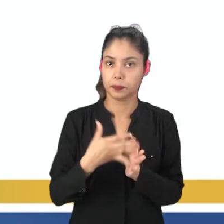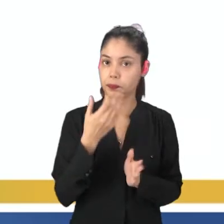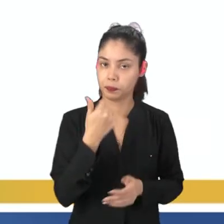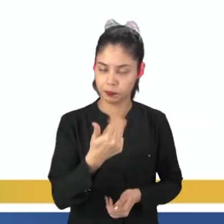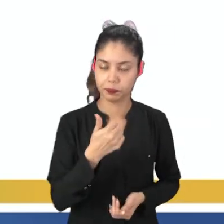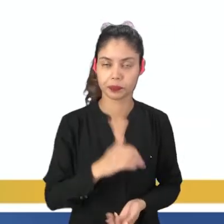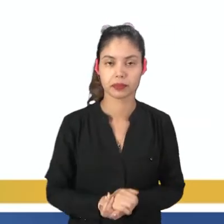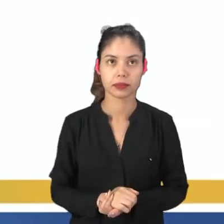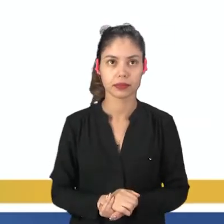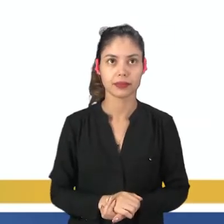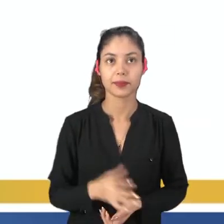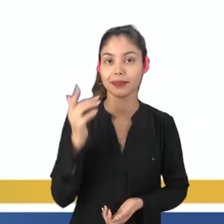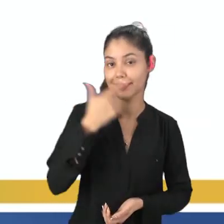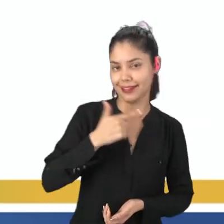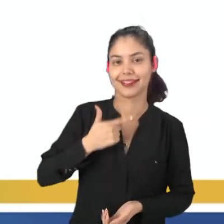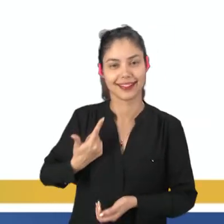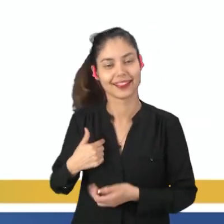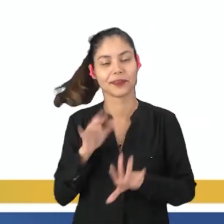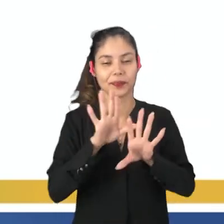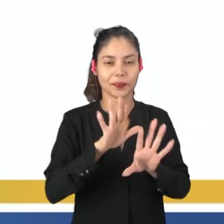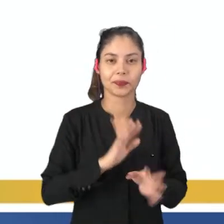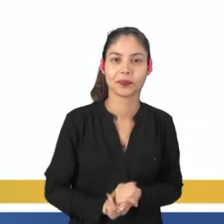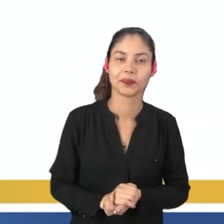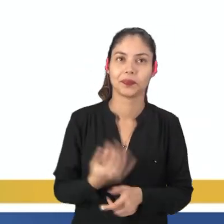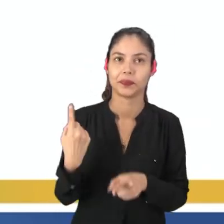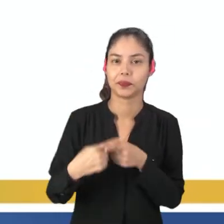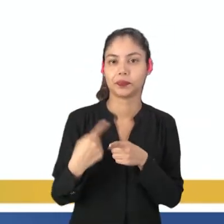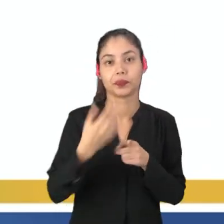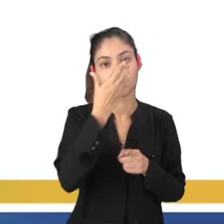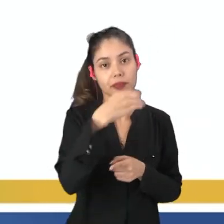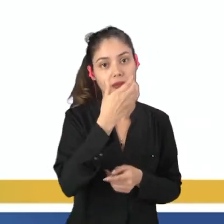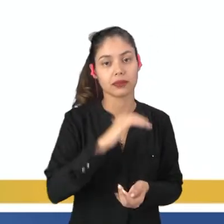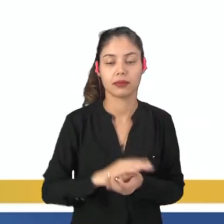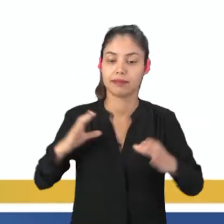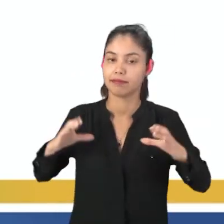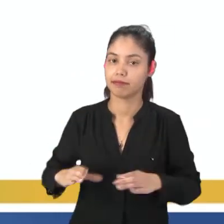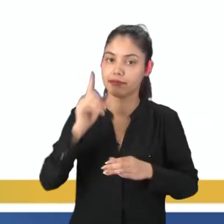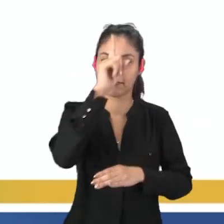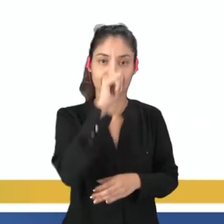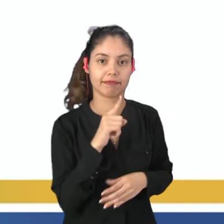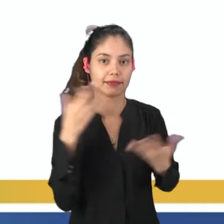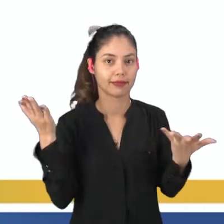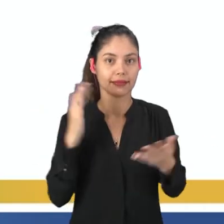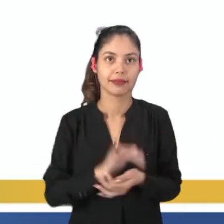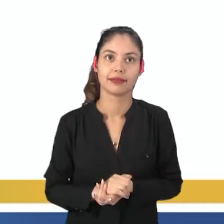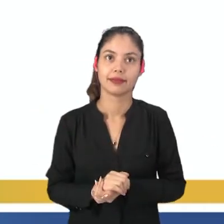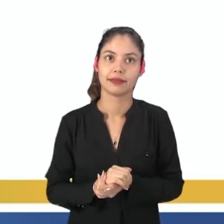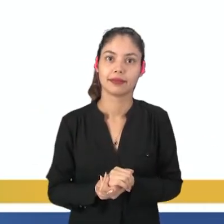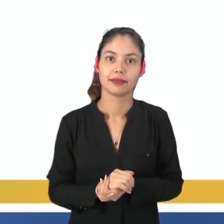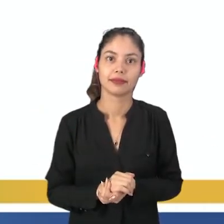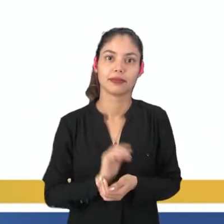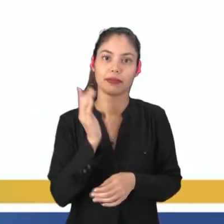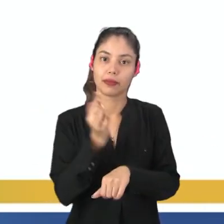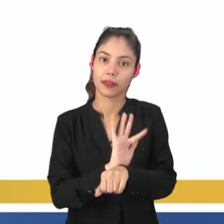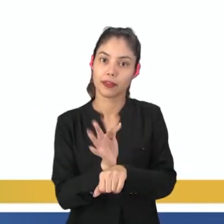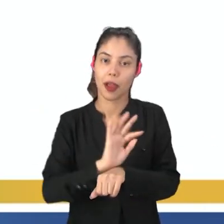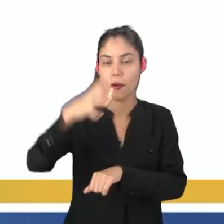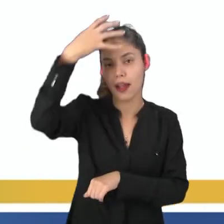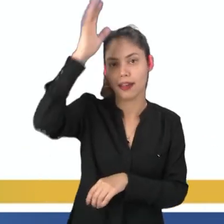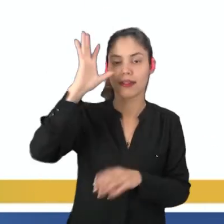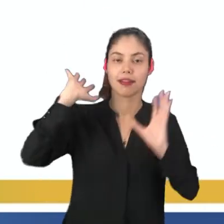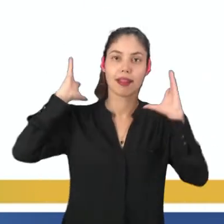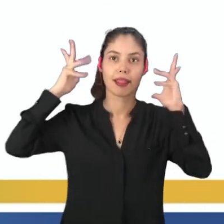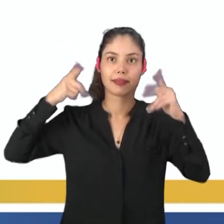boa, por sinal, achei até graça, de uma fruta, né, o melão. Eles fazem referência àquele filme da Disney, O Rei